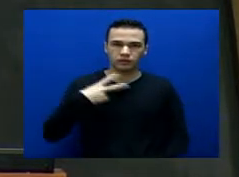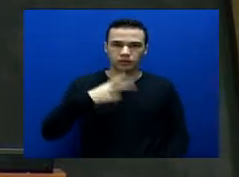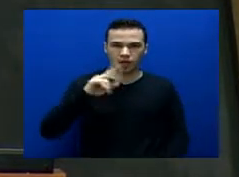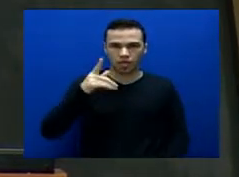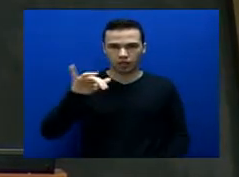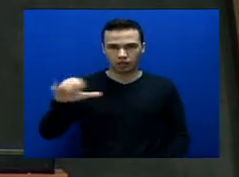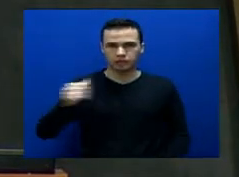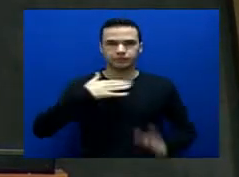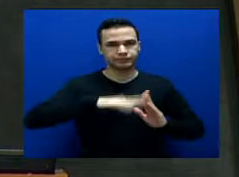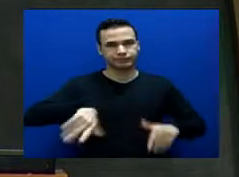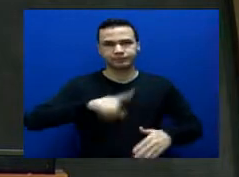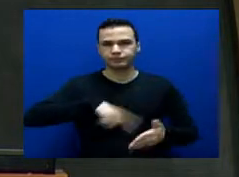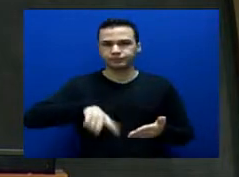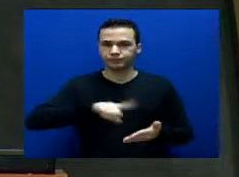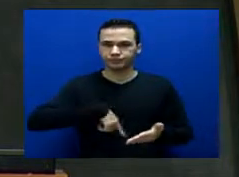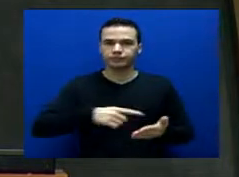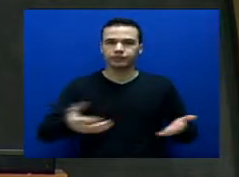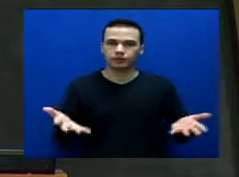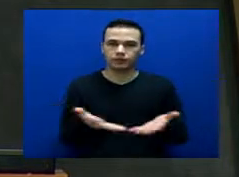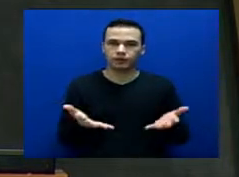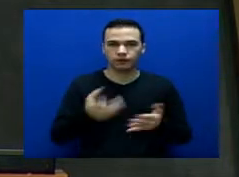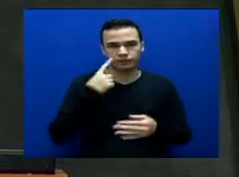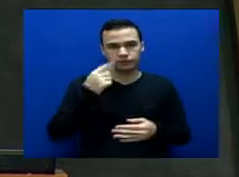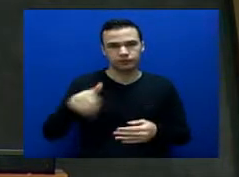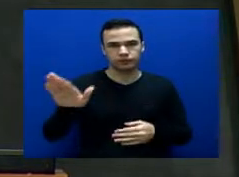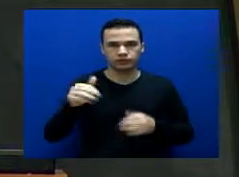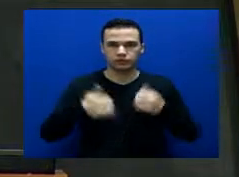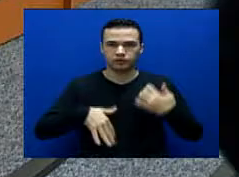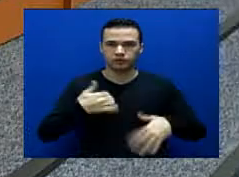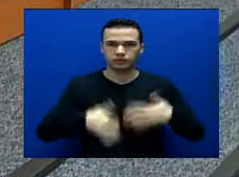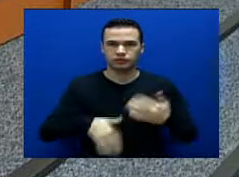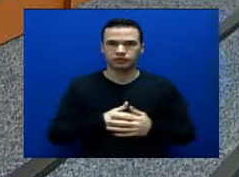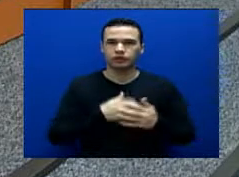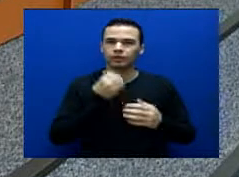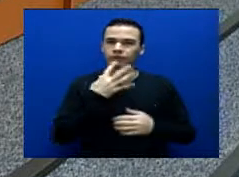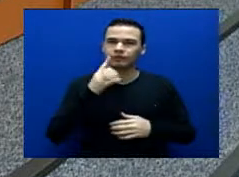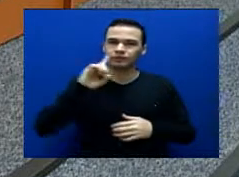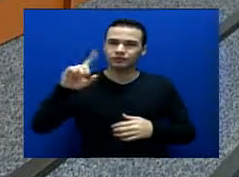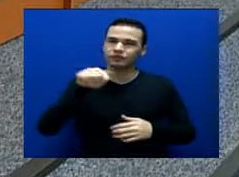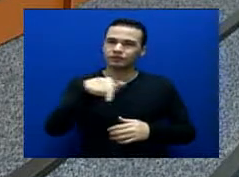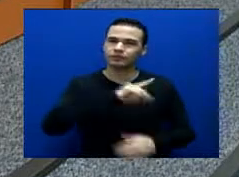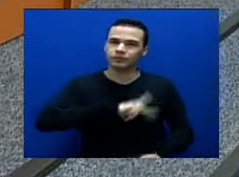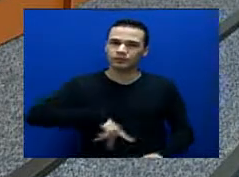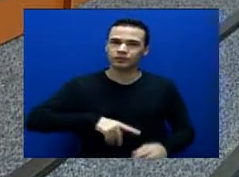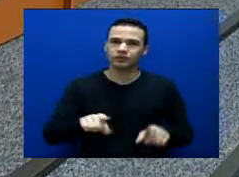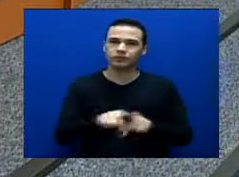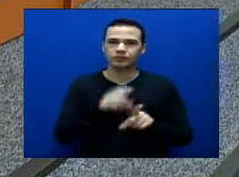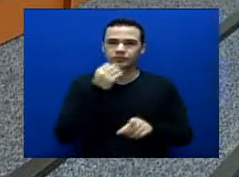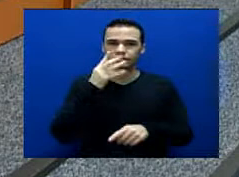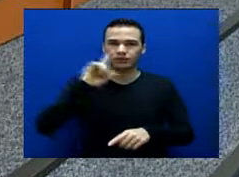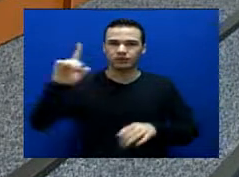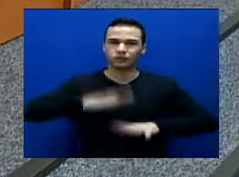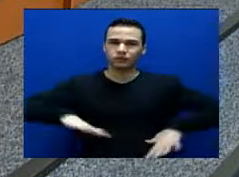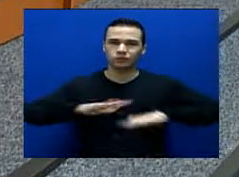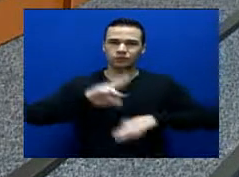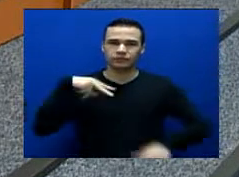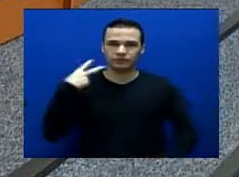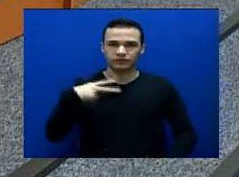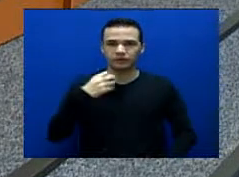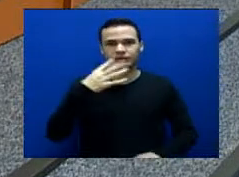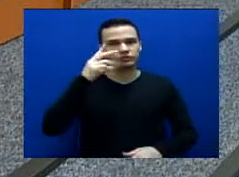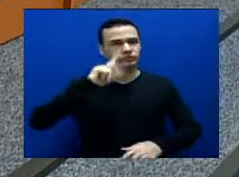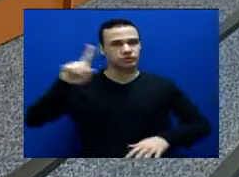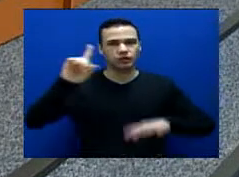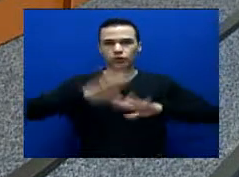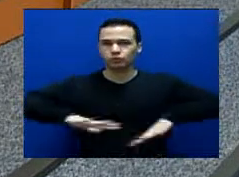Brasileiro para dispensa. Expediente externo, senhor secretário. Muito bom dia, senhor presidente. Muito bom dia, vereadores, vereadoras. Bom dia a